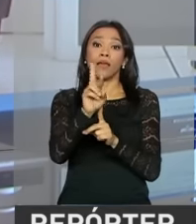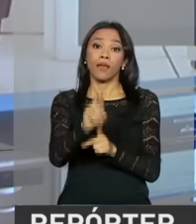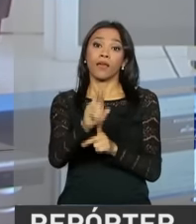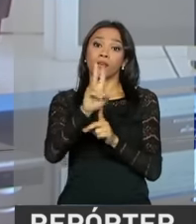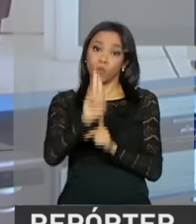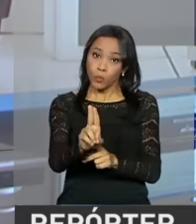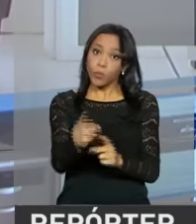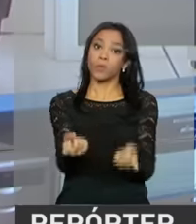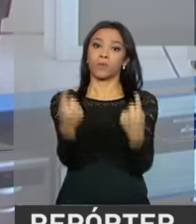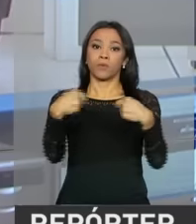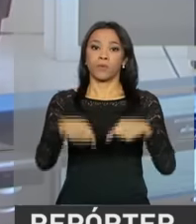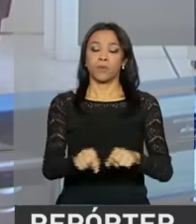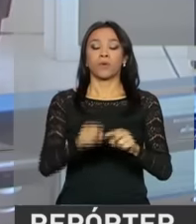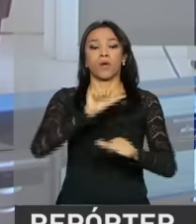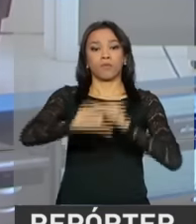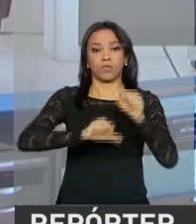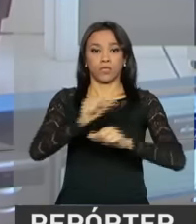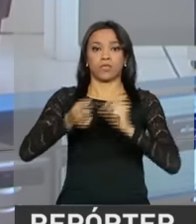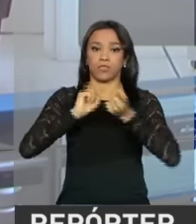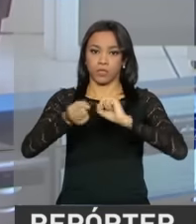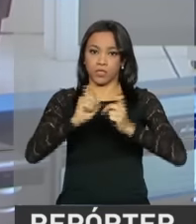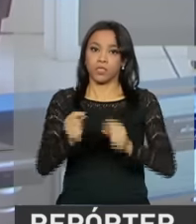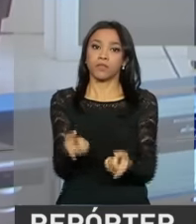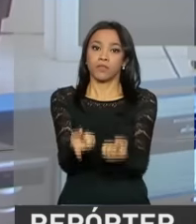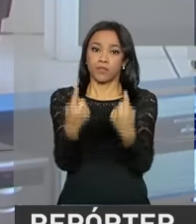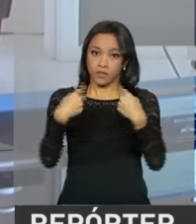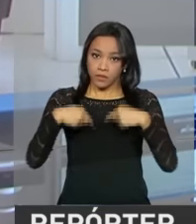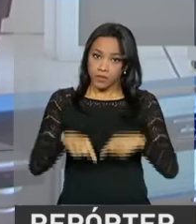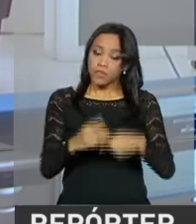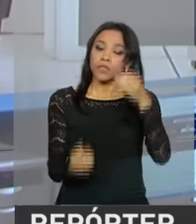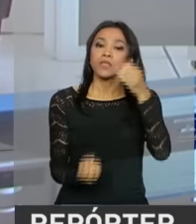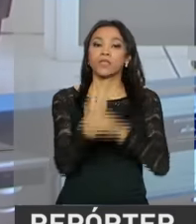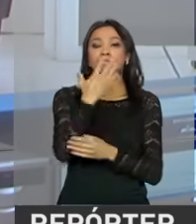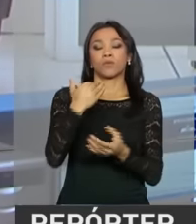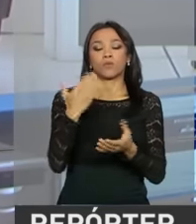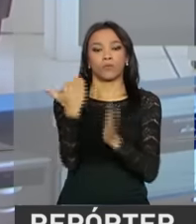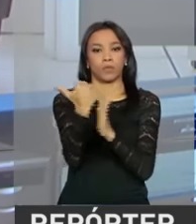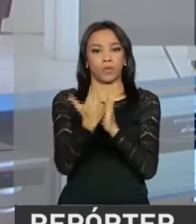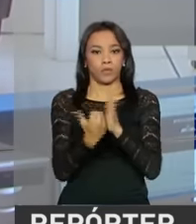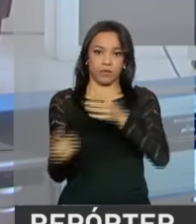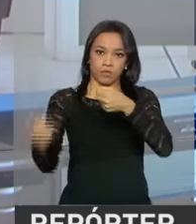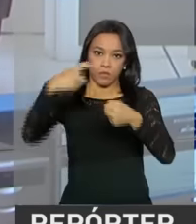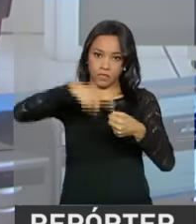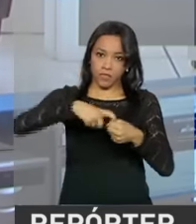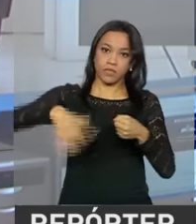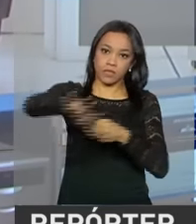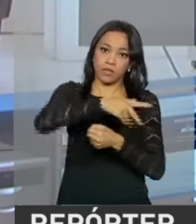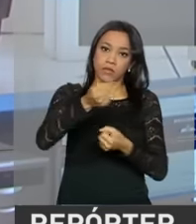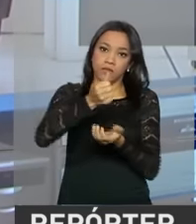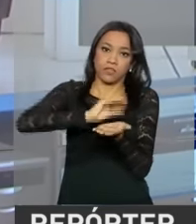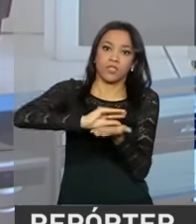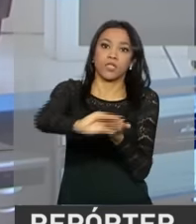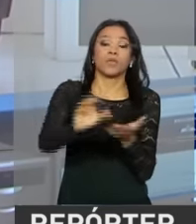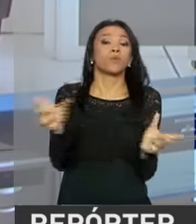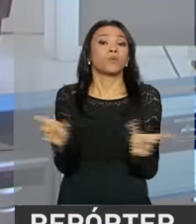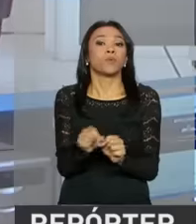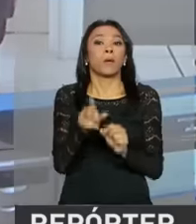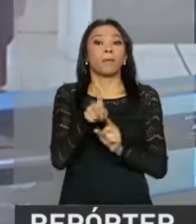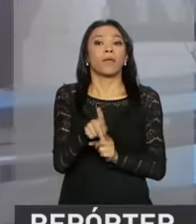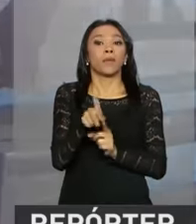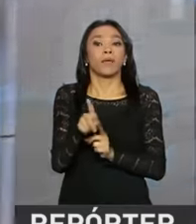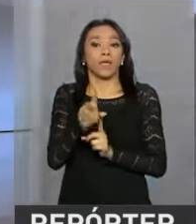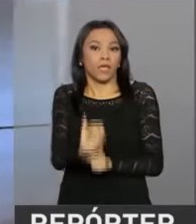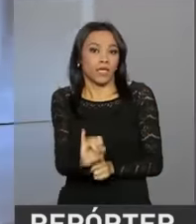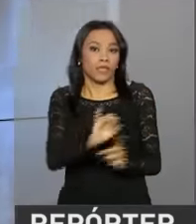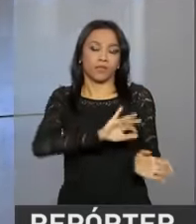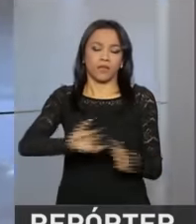DRU, a reforma administrativa e a criação do Programa de Parcerias em Investimentos, o PPI. Vamos então conversar